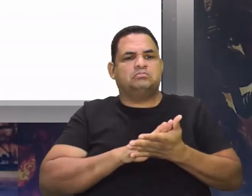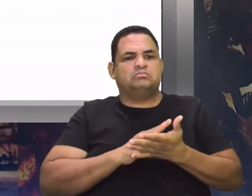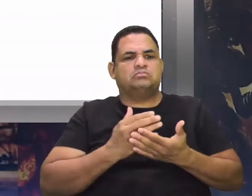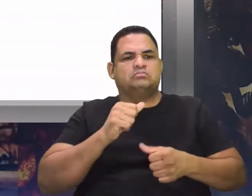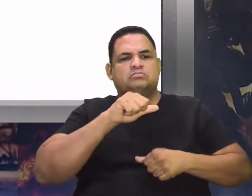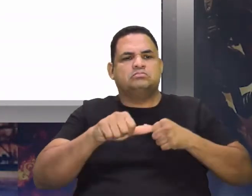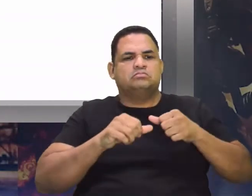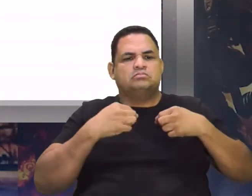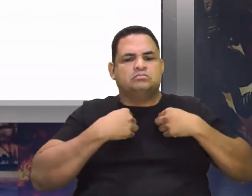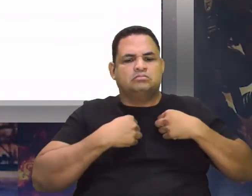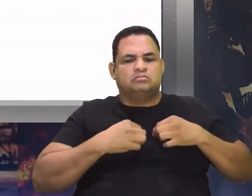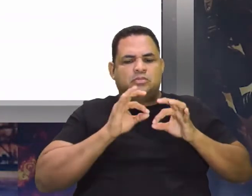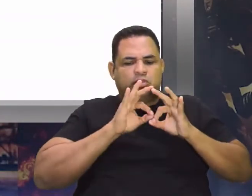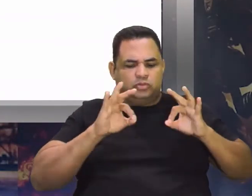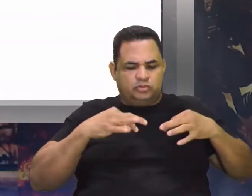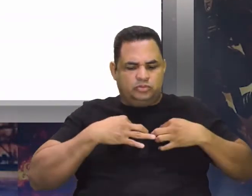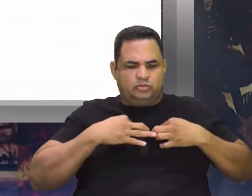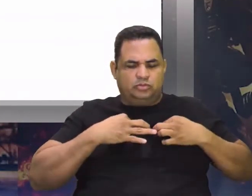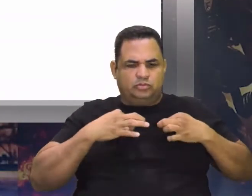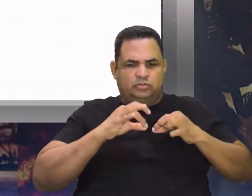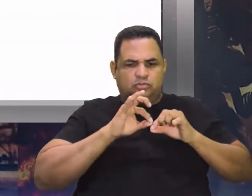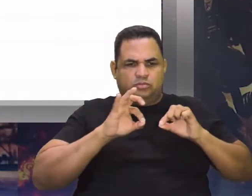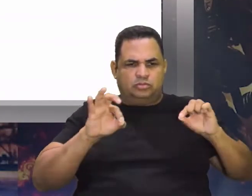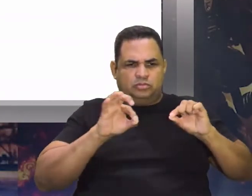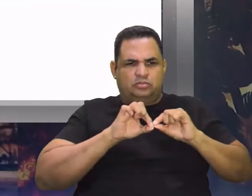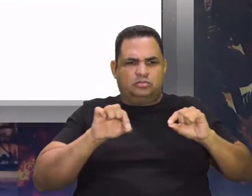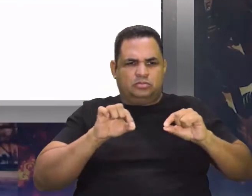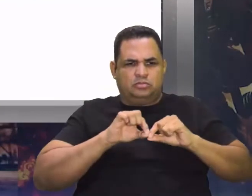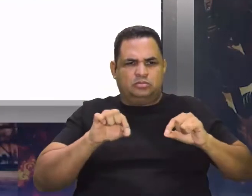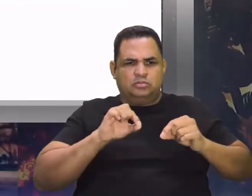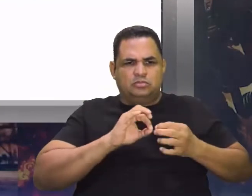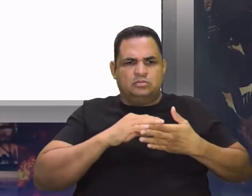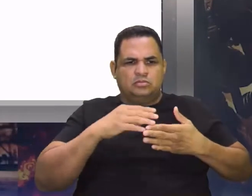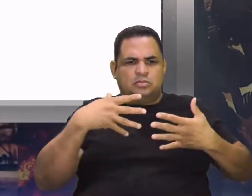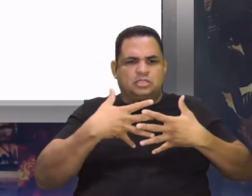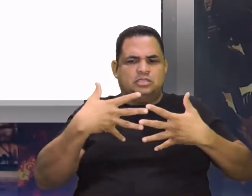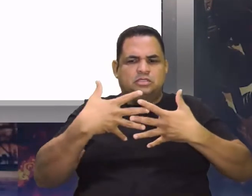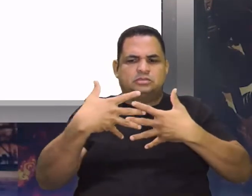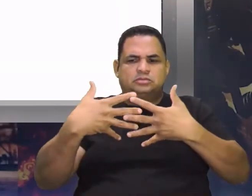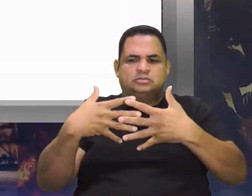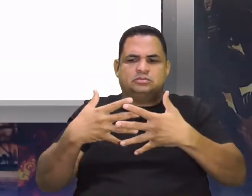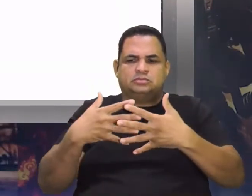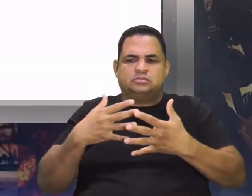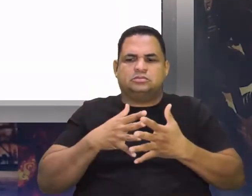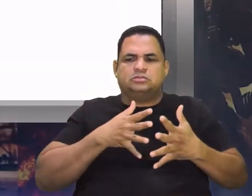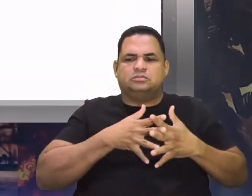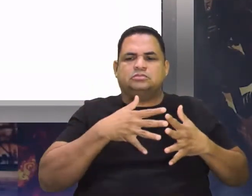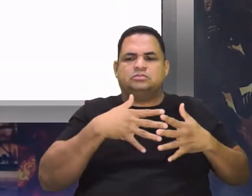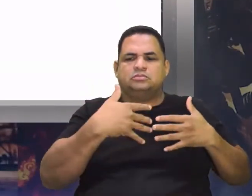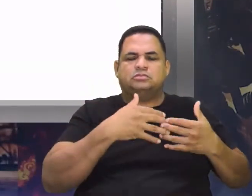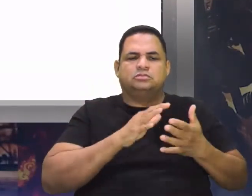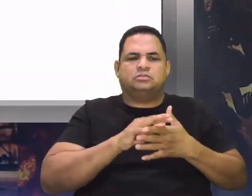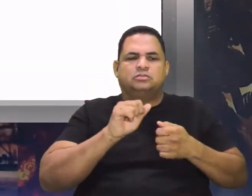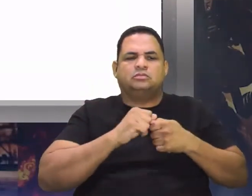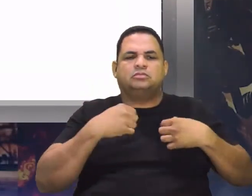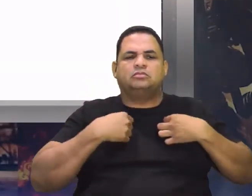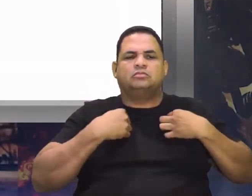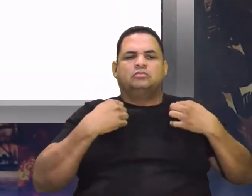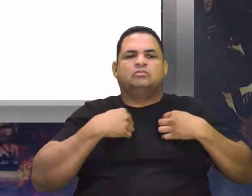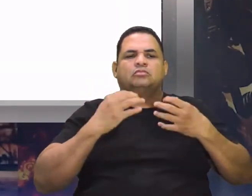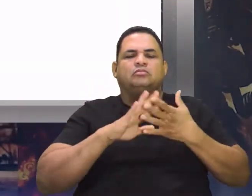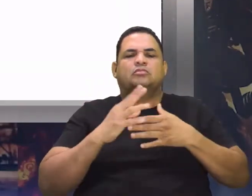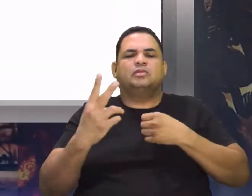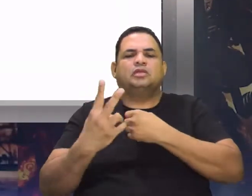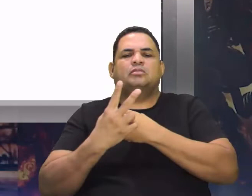converte essas fibras em fios, e esses fios eles vão trançando e vão fazendo tecidos. Aí ele se protege